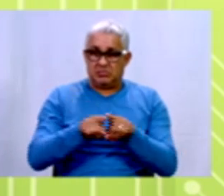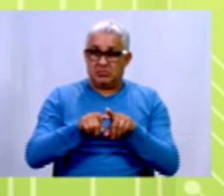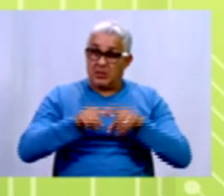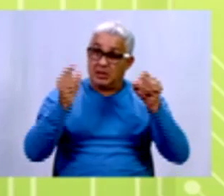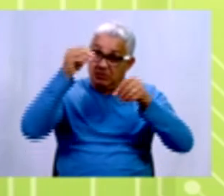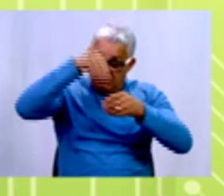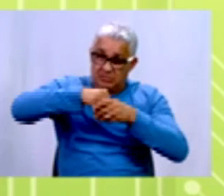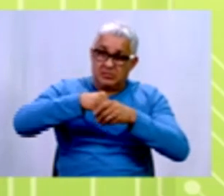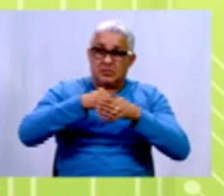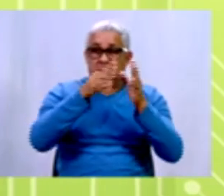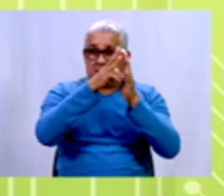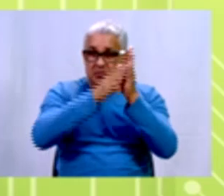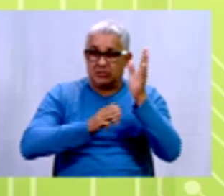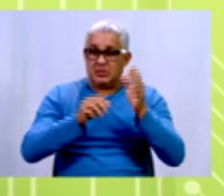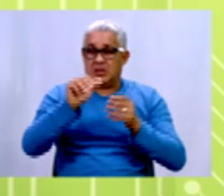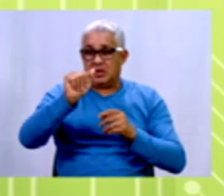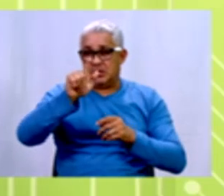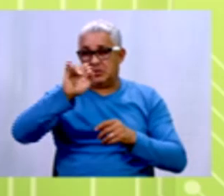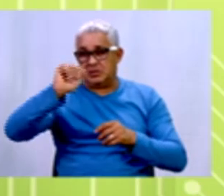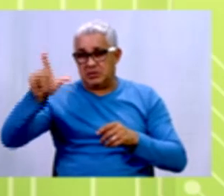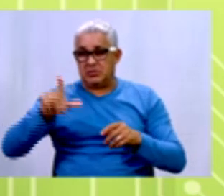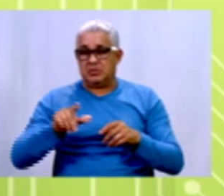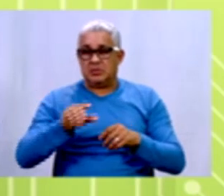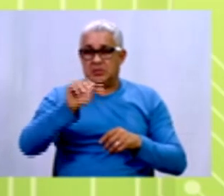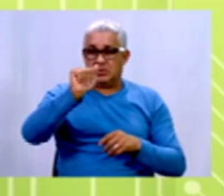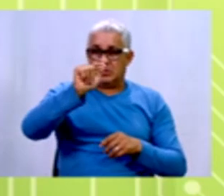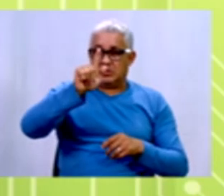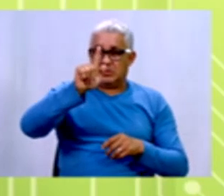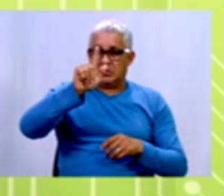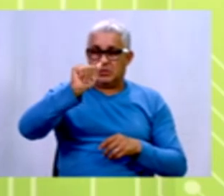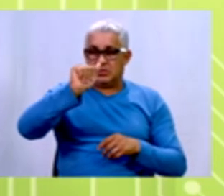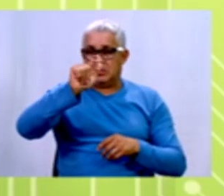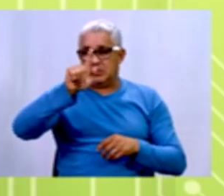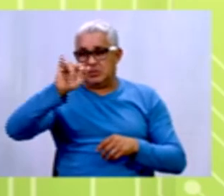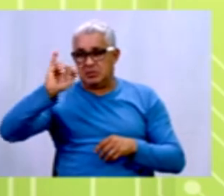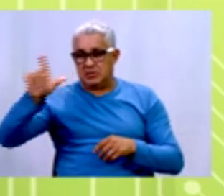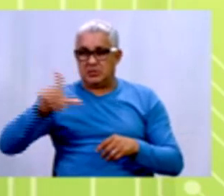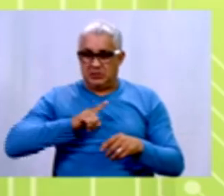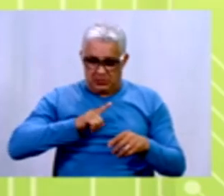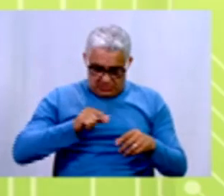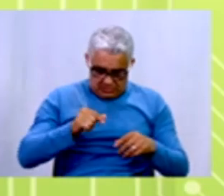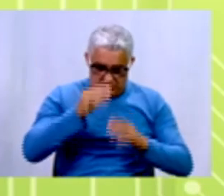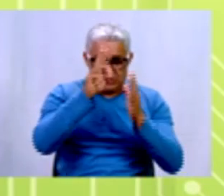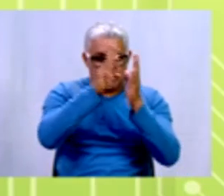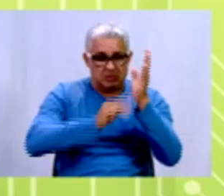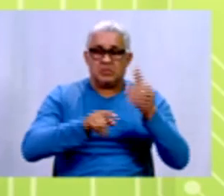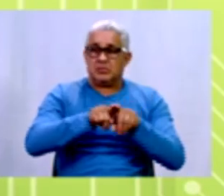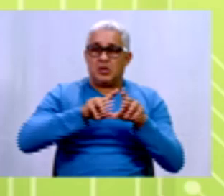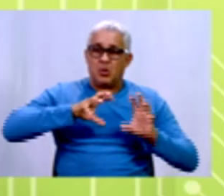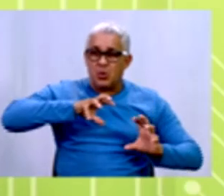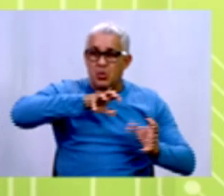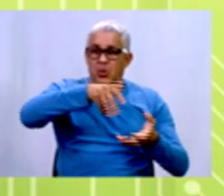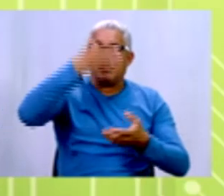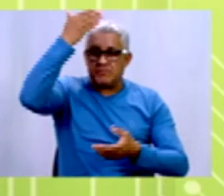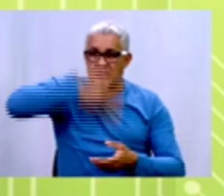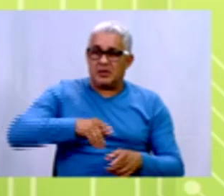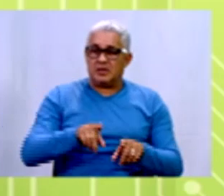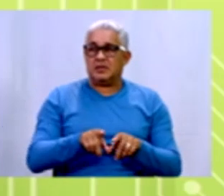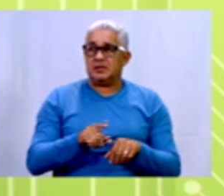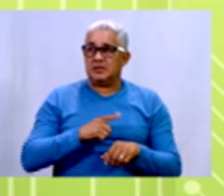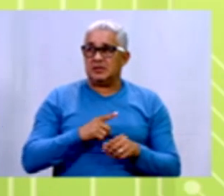com metodologias ágeis, né? Isso aí já está comprovado mundialmente, podemos dizer, né,